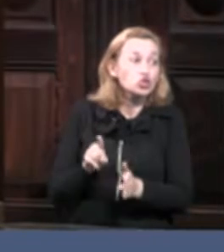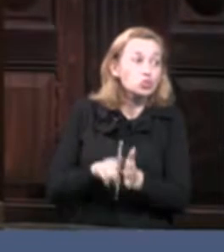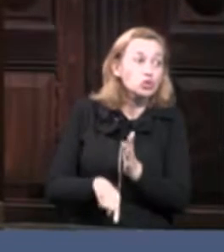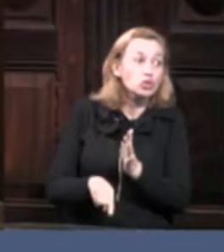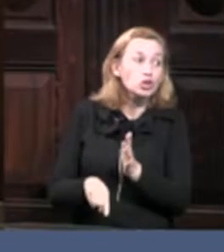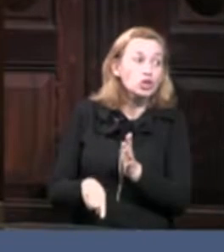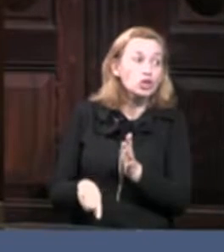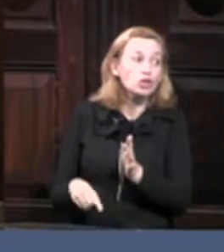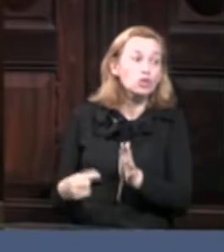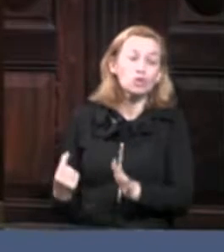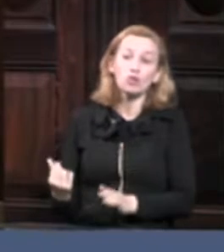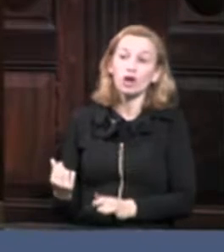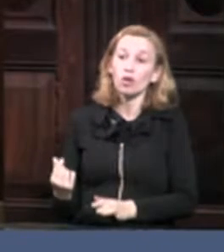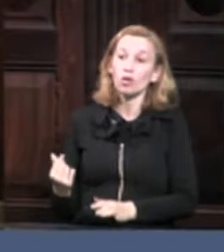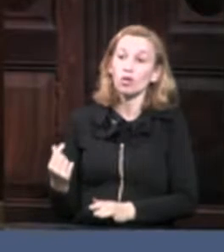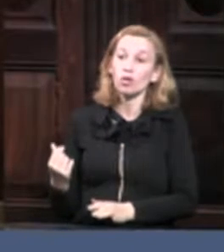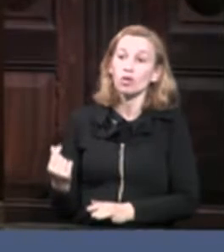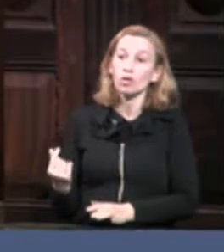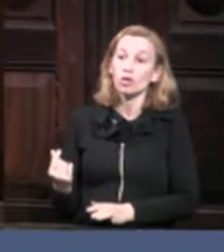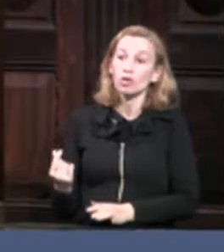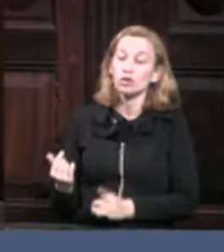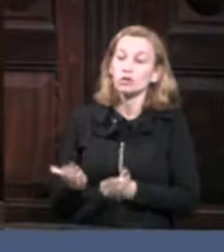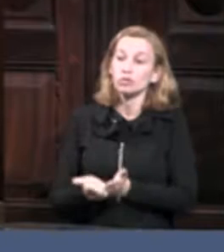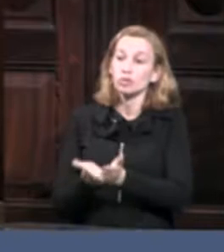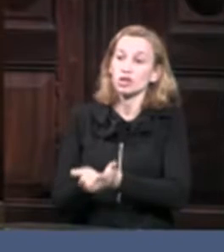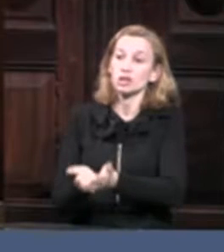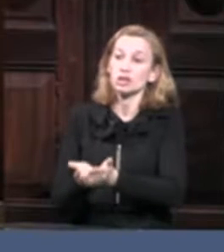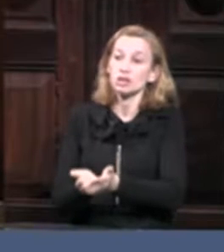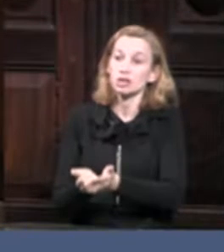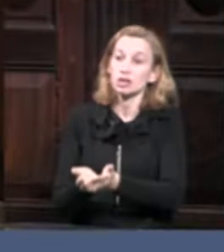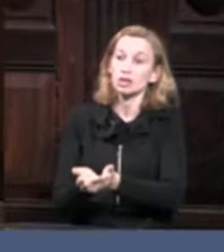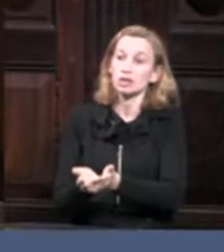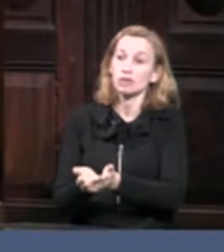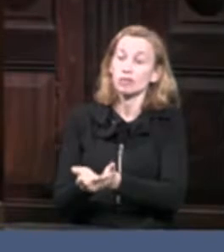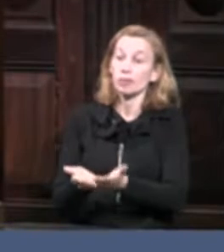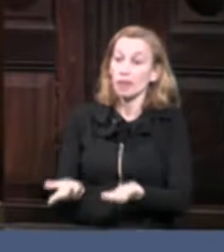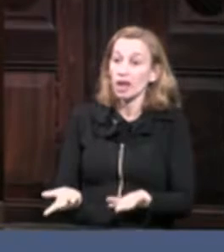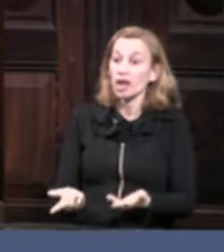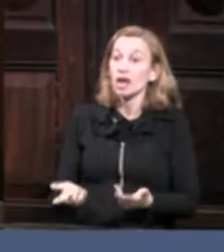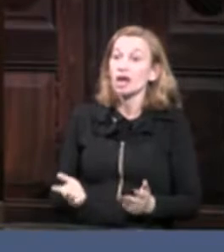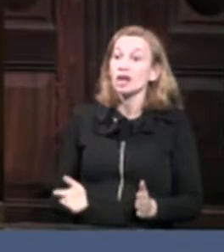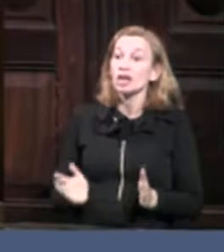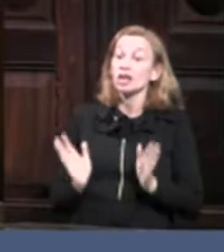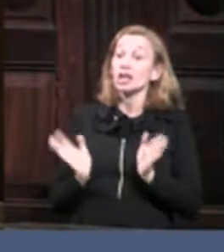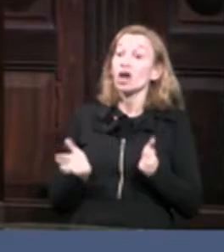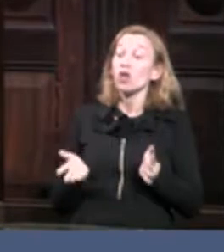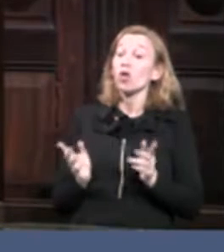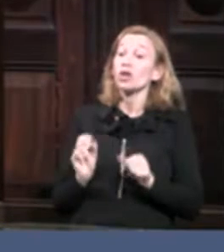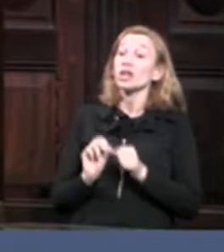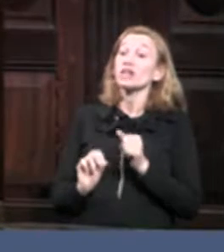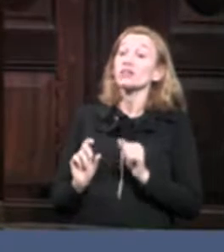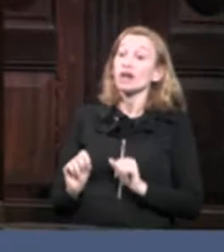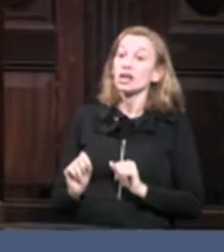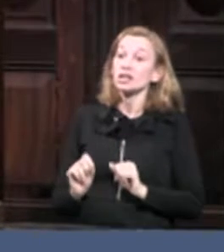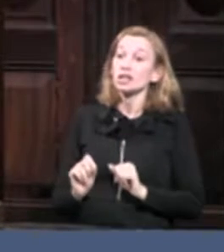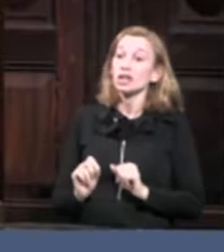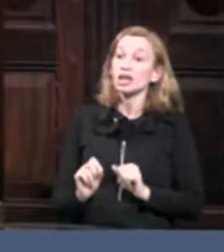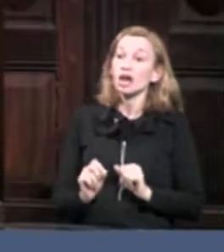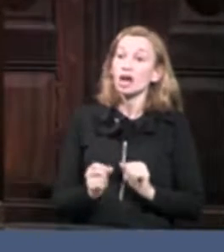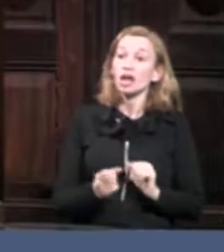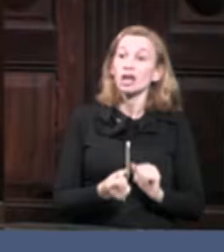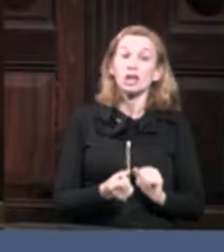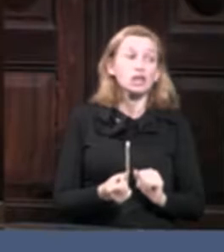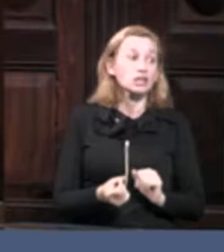resultado? Maior estímulo ao uso de automóveis individuais, menor estímulo ao transporte de massa, o